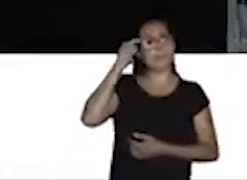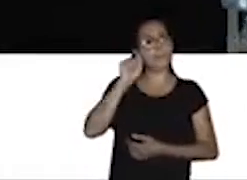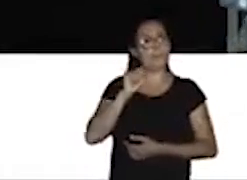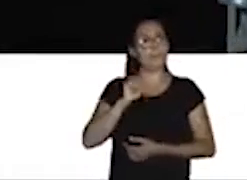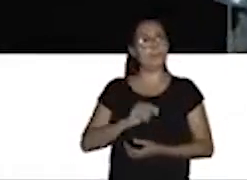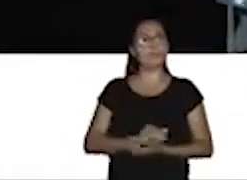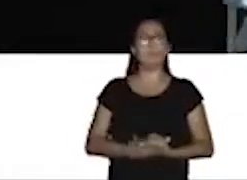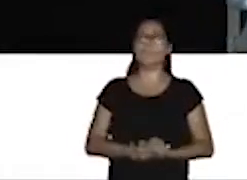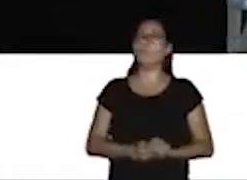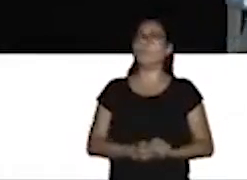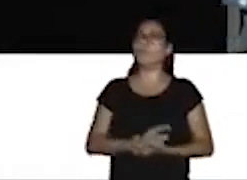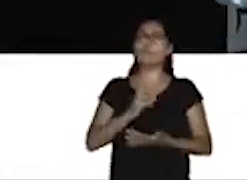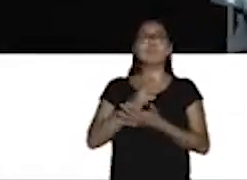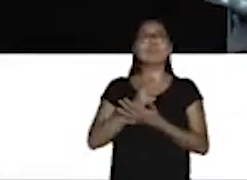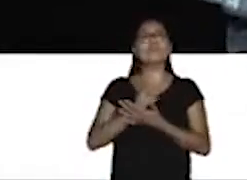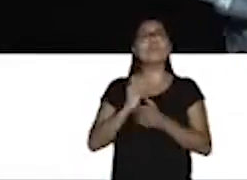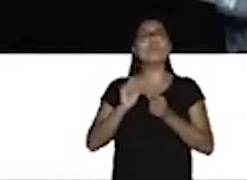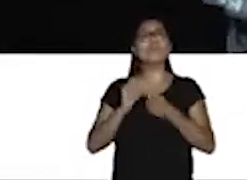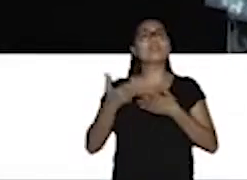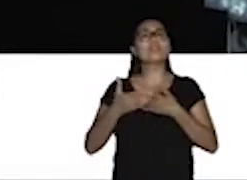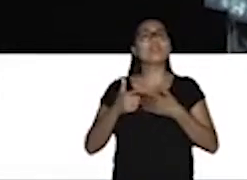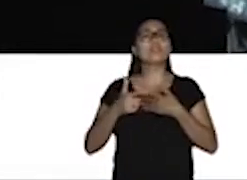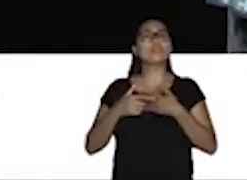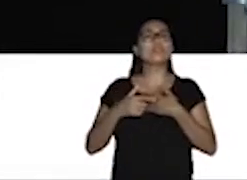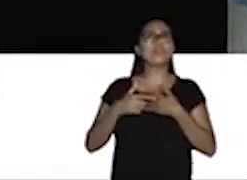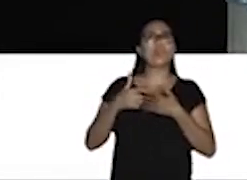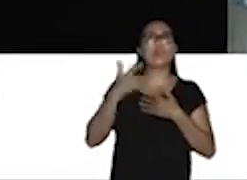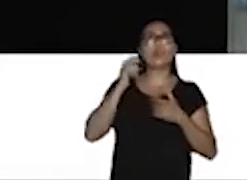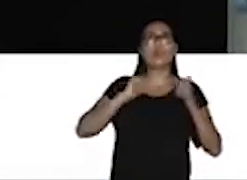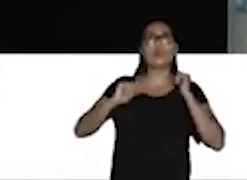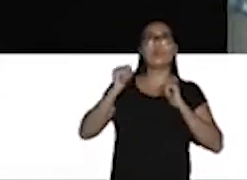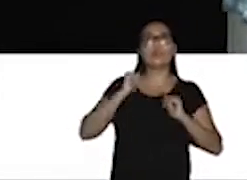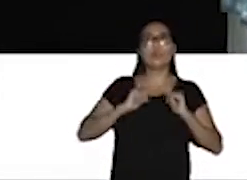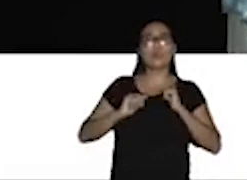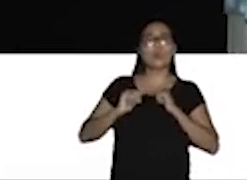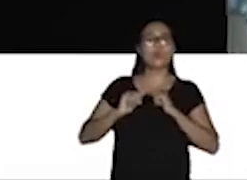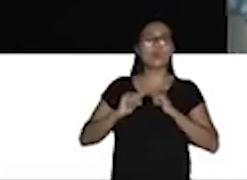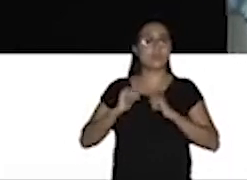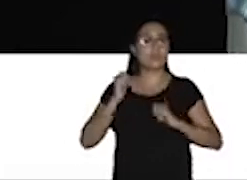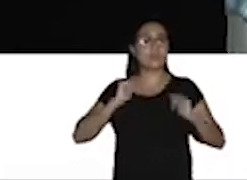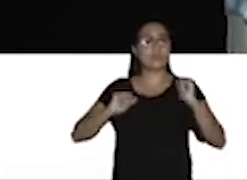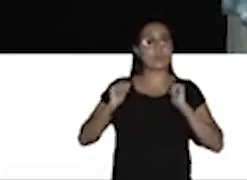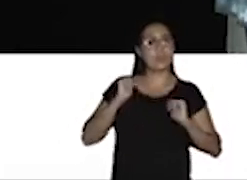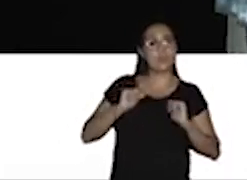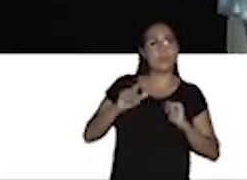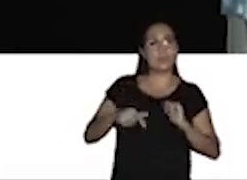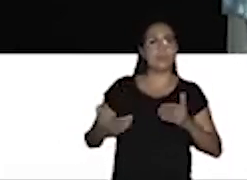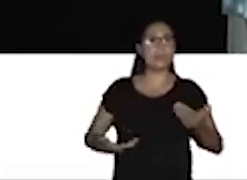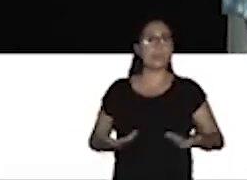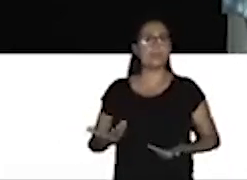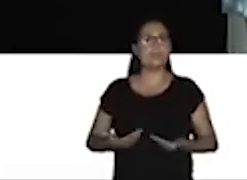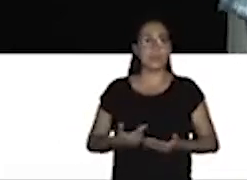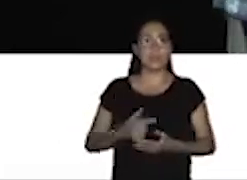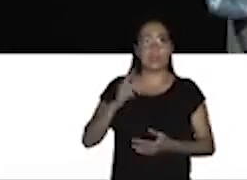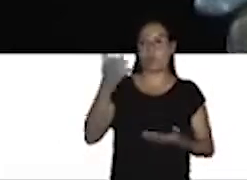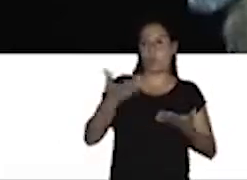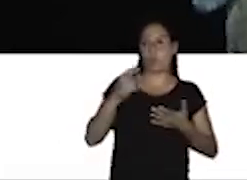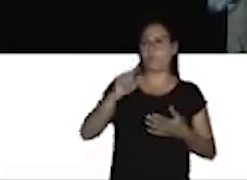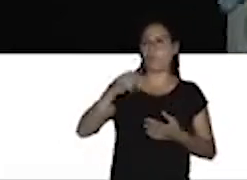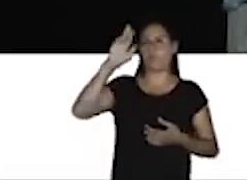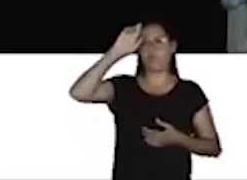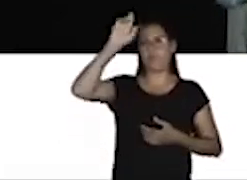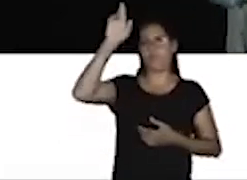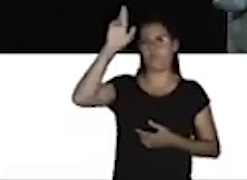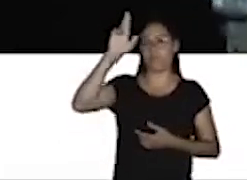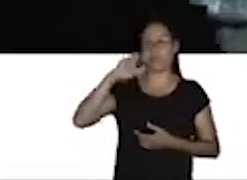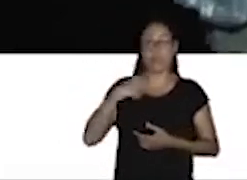Ah. Tu sempre fazia papel de empregado. Mendigo, empregado. E aí, agora, como é a tua grande contratação, nós vamos te botar de patrão.